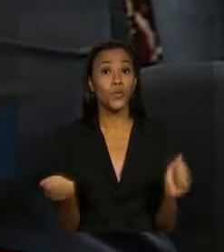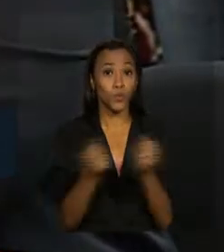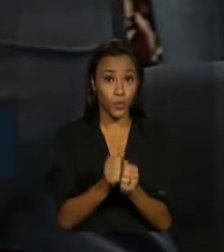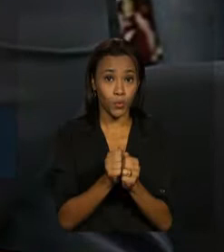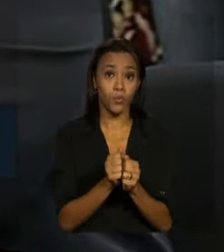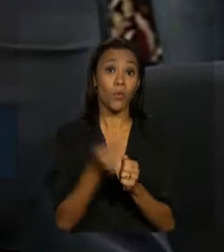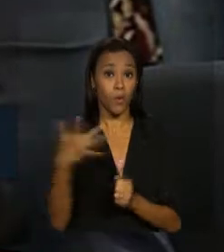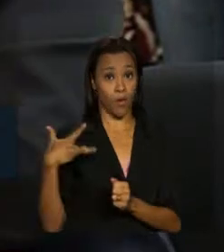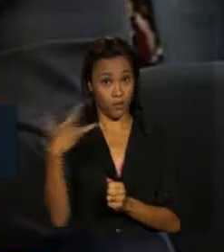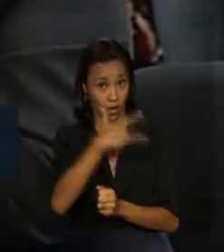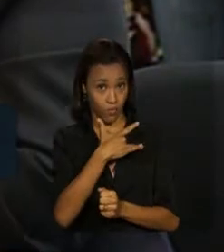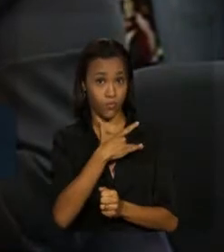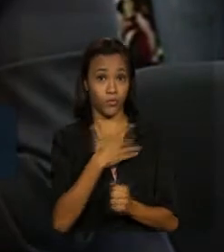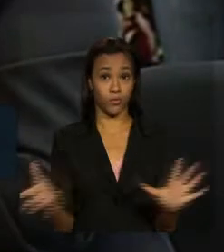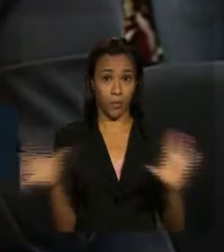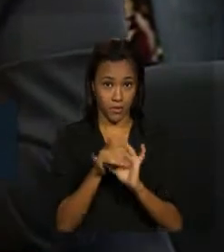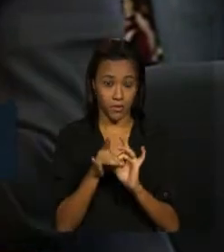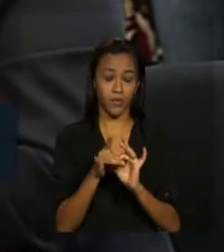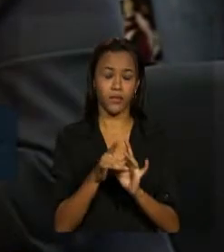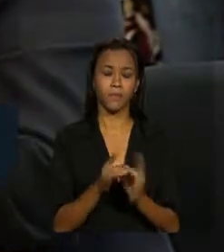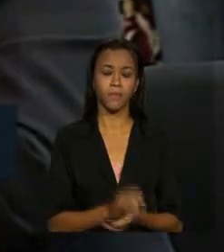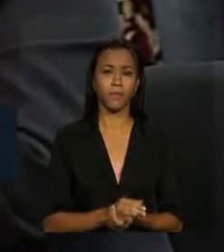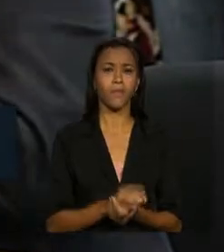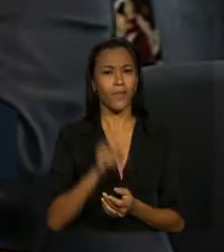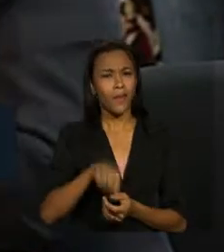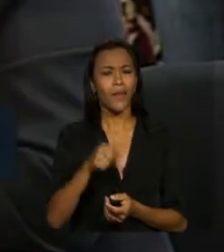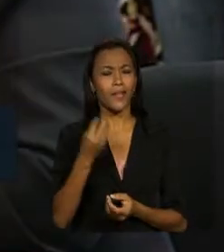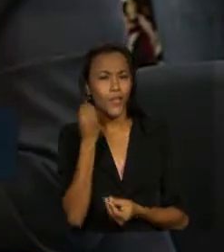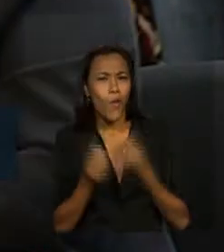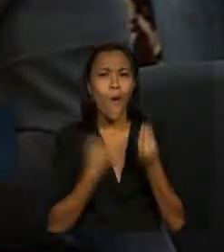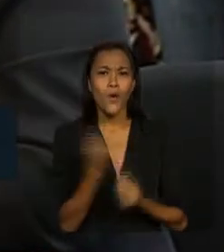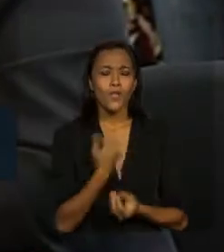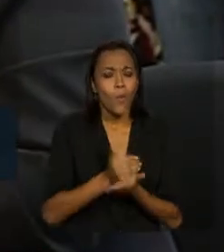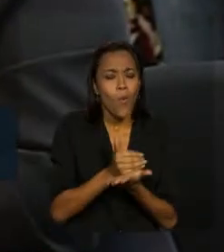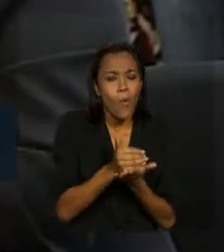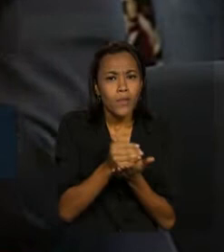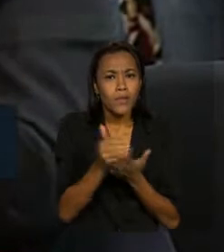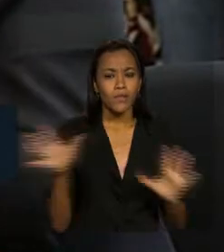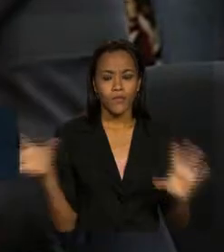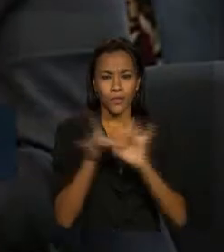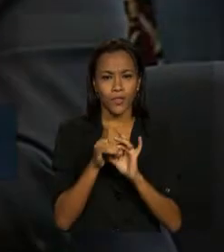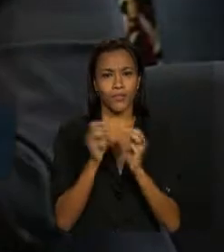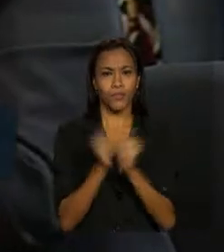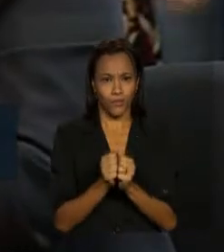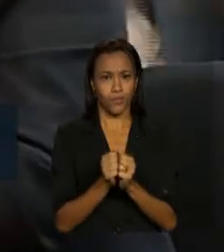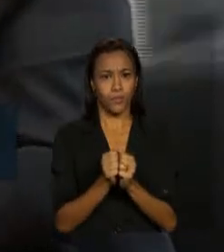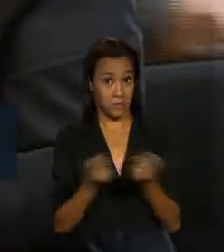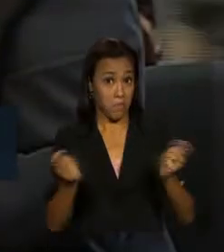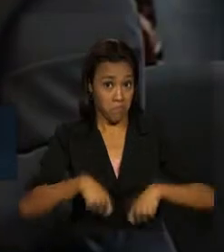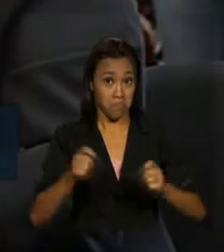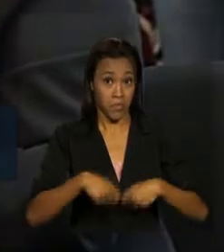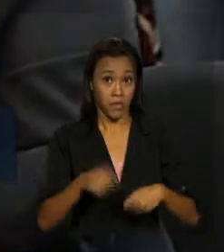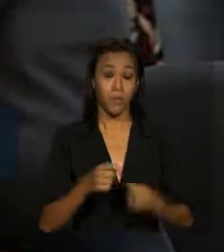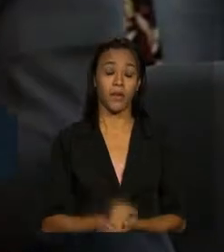juntamente com a saúde, né, algo que nós estamos implementando conjuntamente, de forma